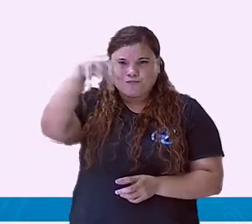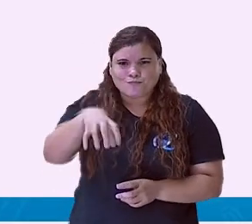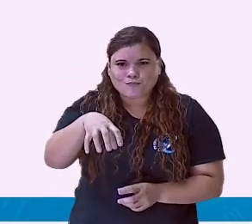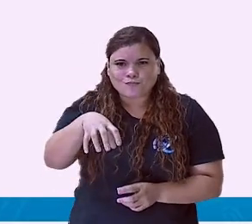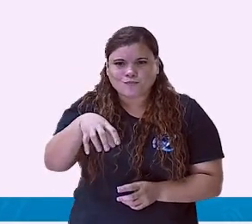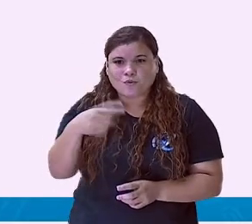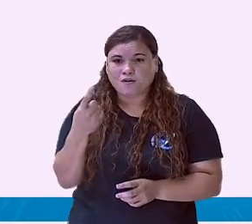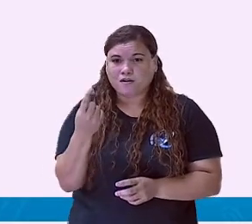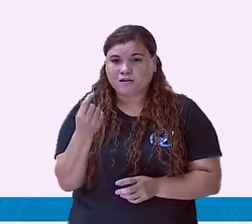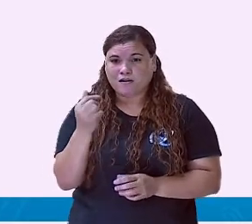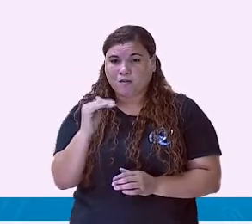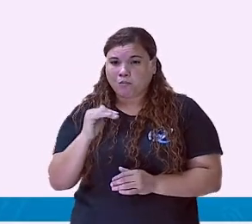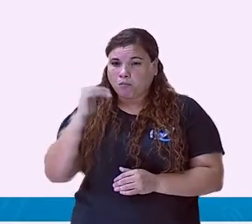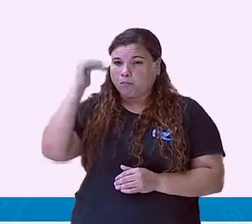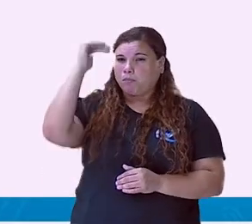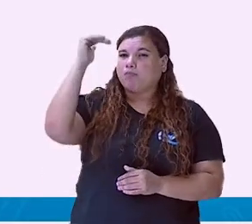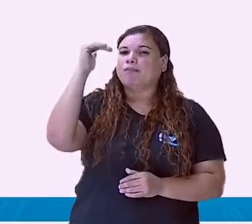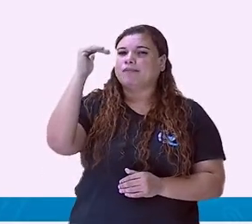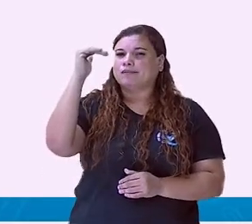Dependência econômica e política.